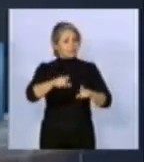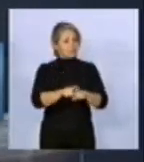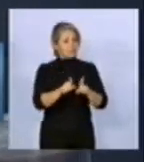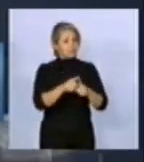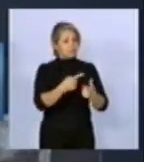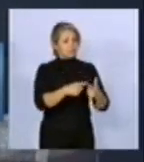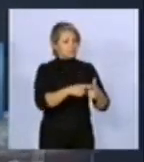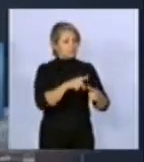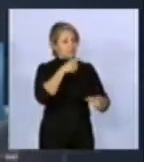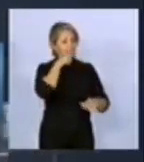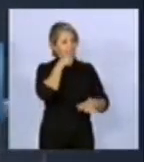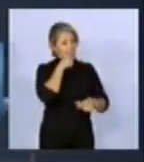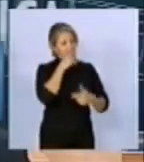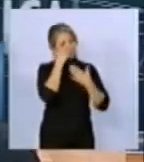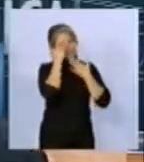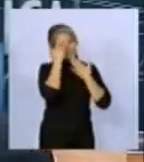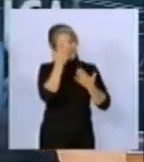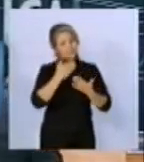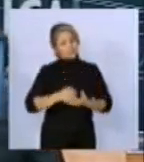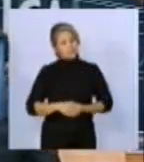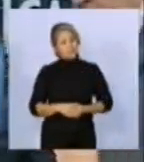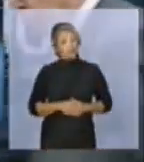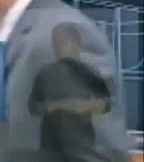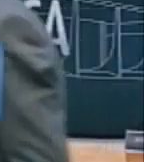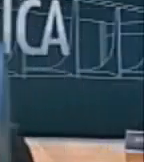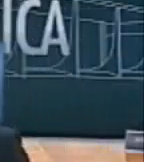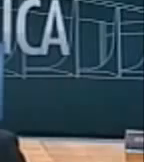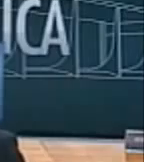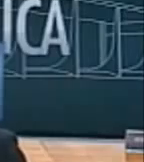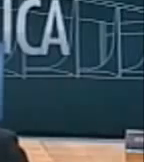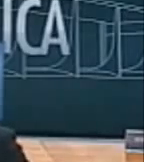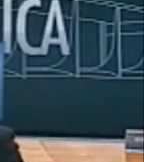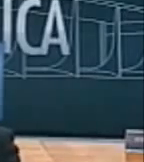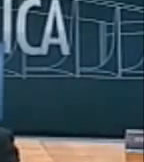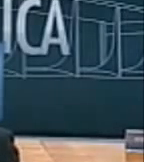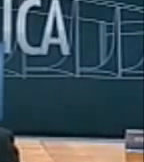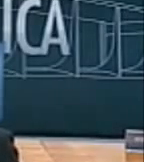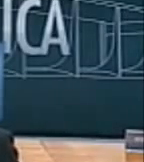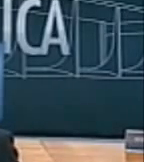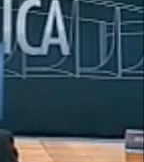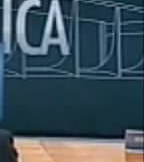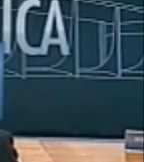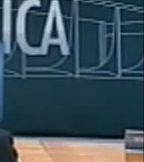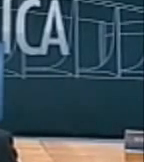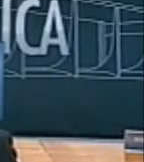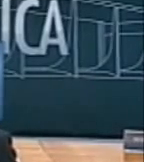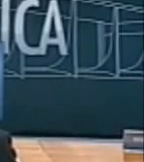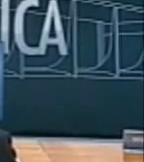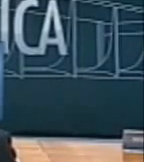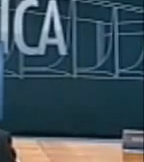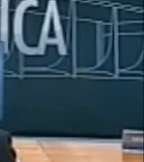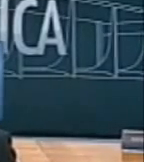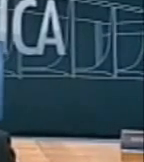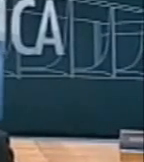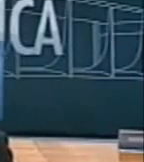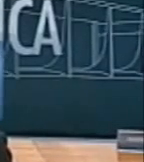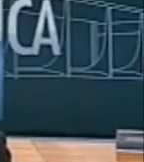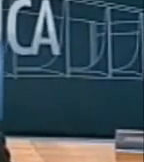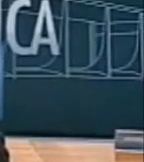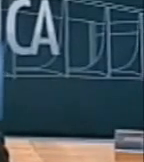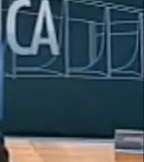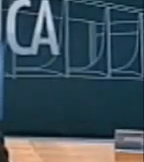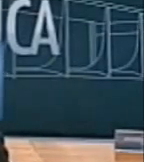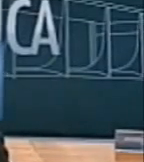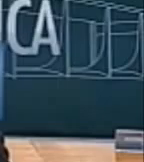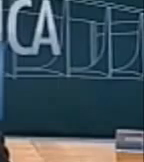muito obrigado eu chamo agora Dr Paulo Sérgio Lealdo engenheiro de segurança do